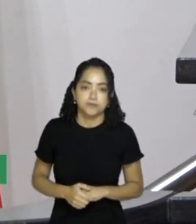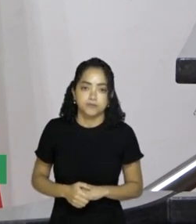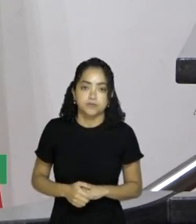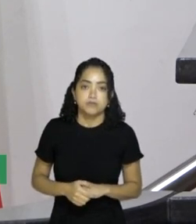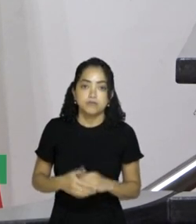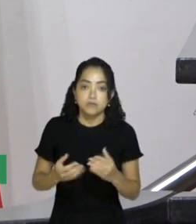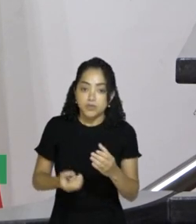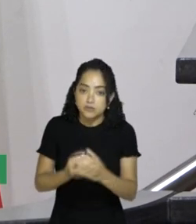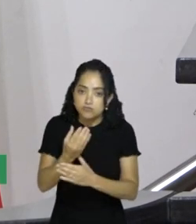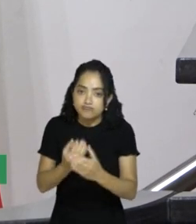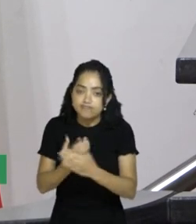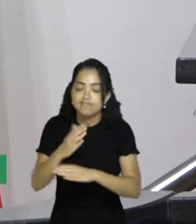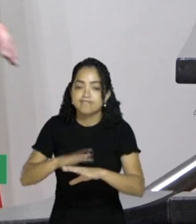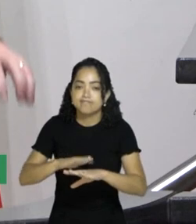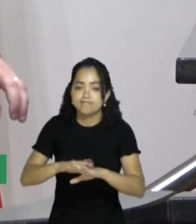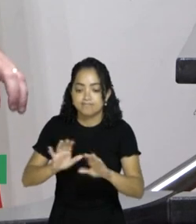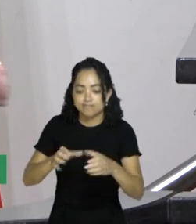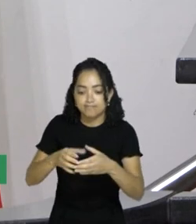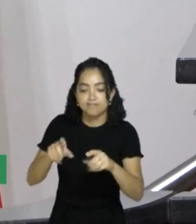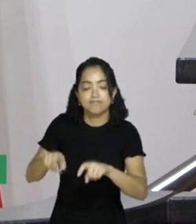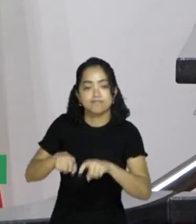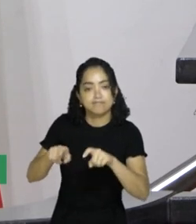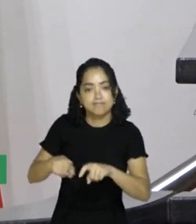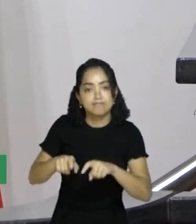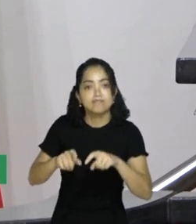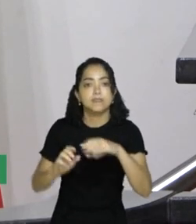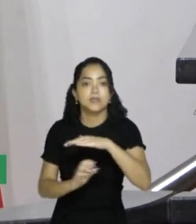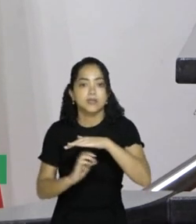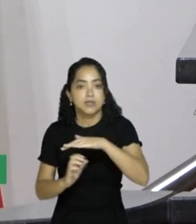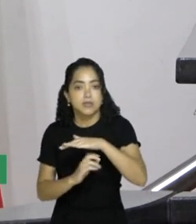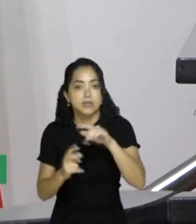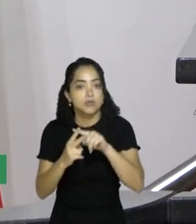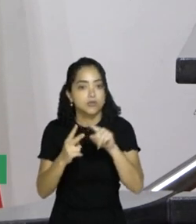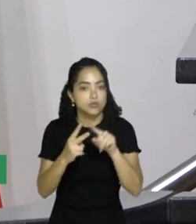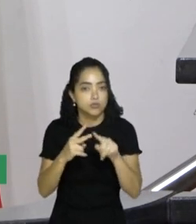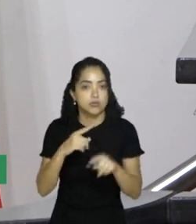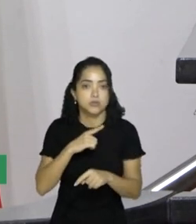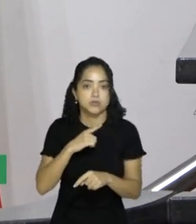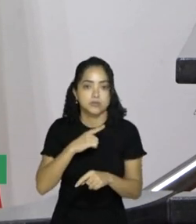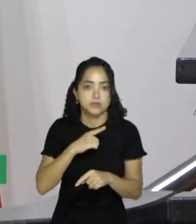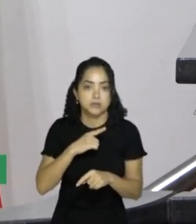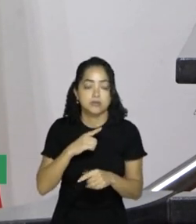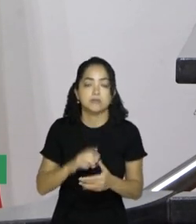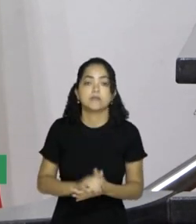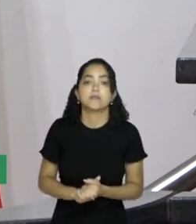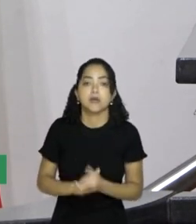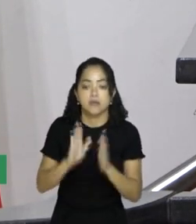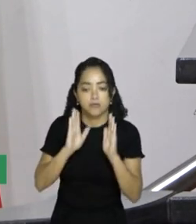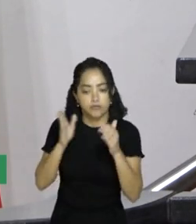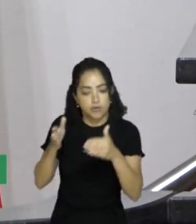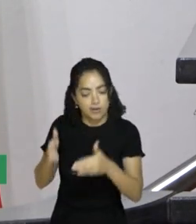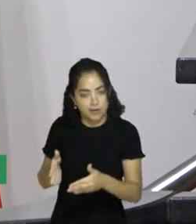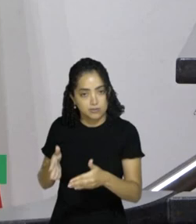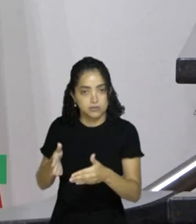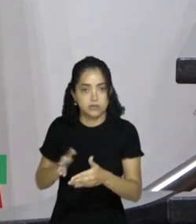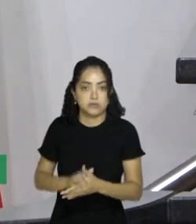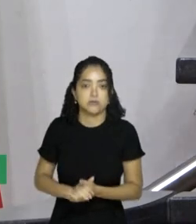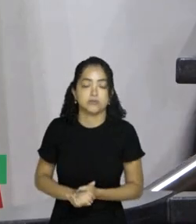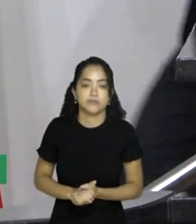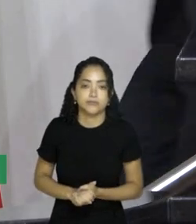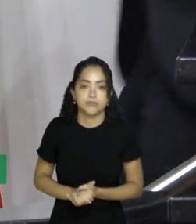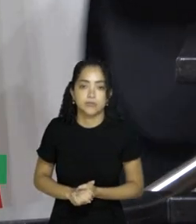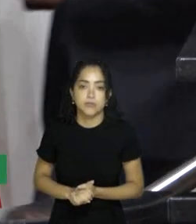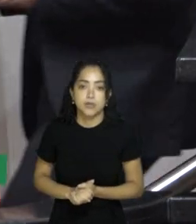gerado pelo nosso agricultor e Pelas nossas grandes empresas as duas grandes empresas do município também voltados ao agronegócio mas